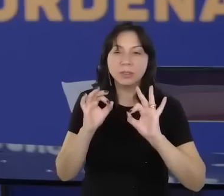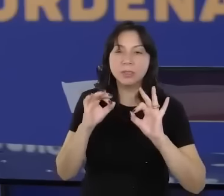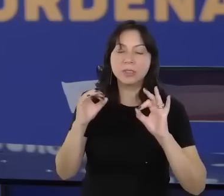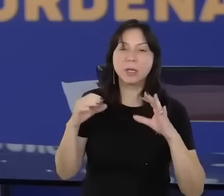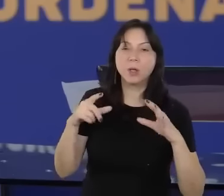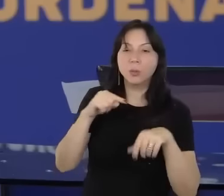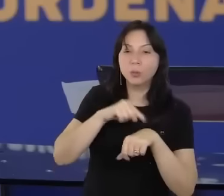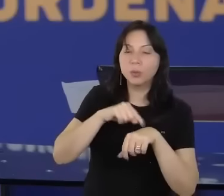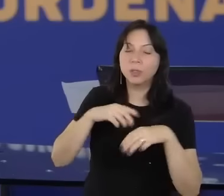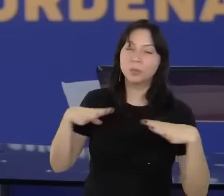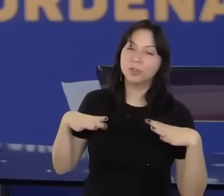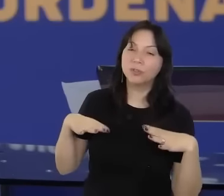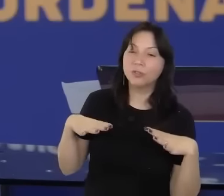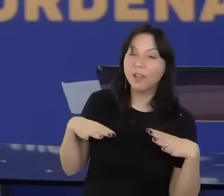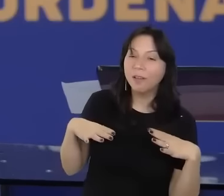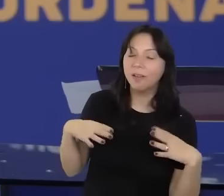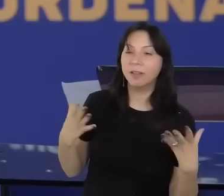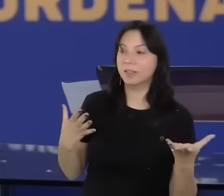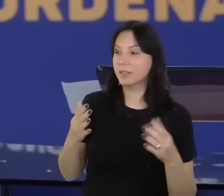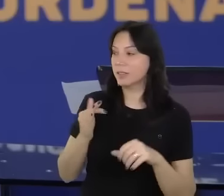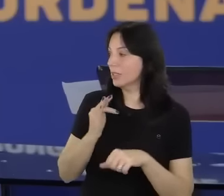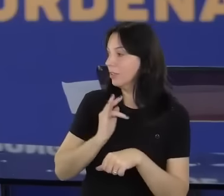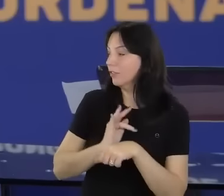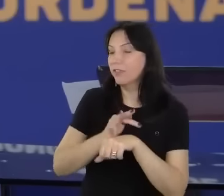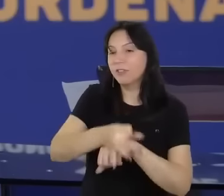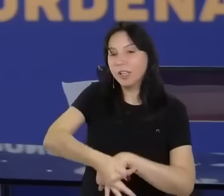refresco um tempo de Renovo